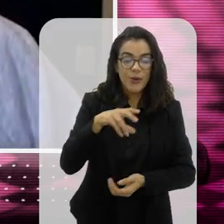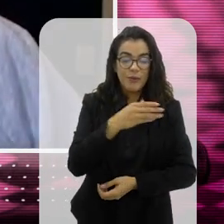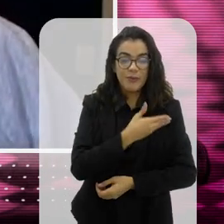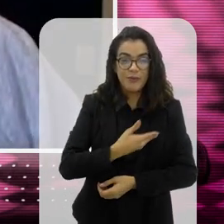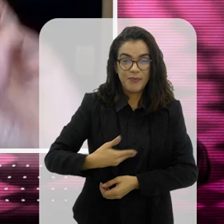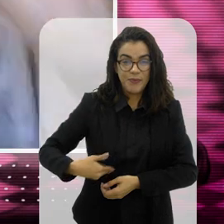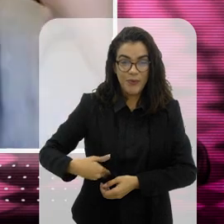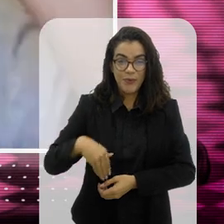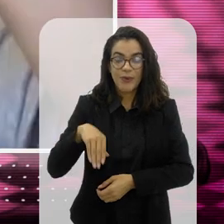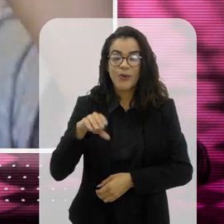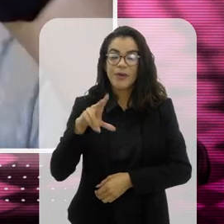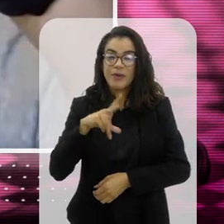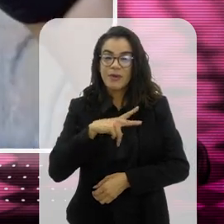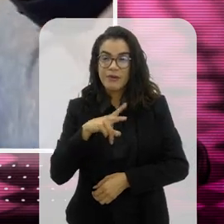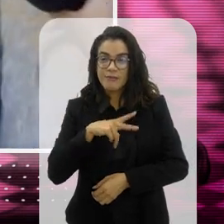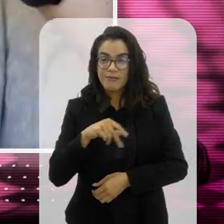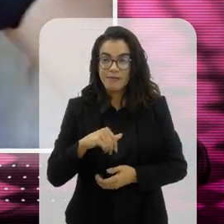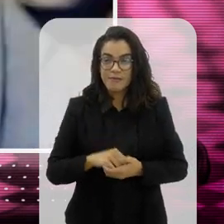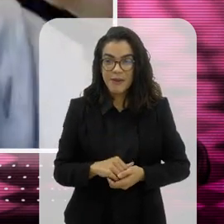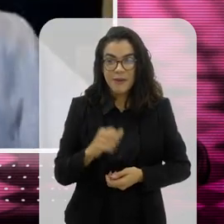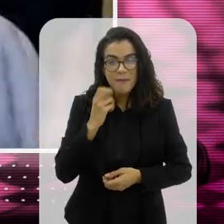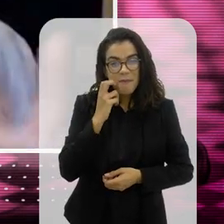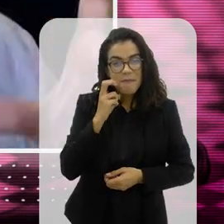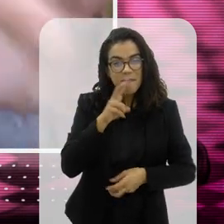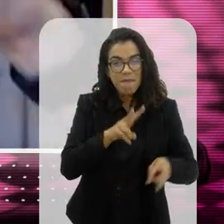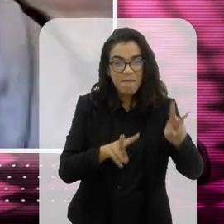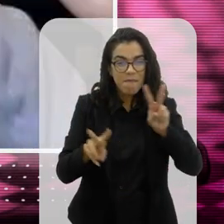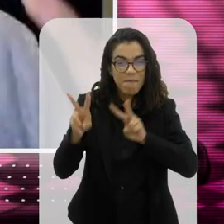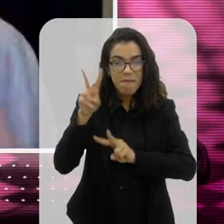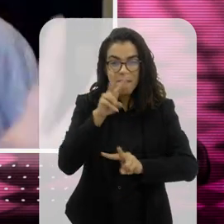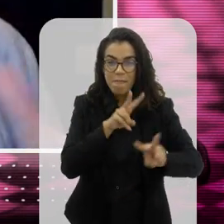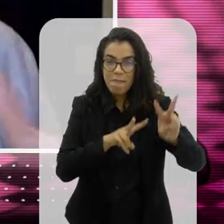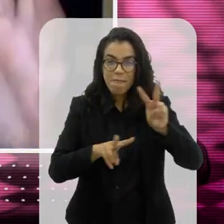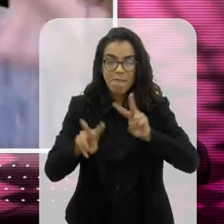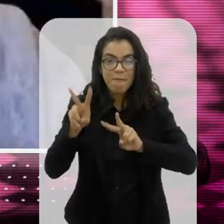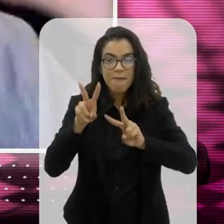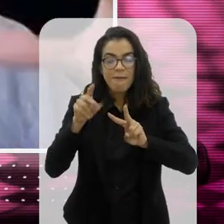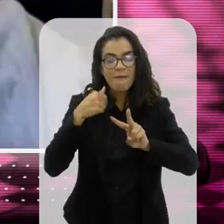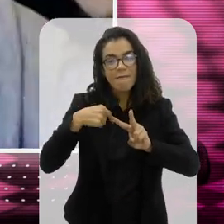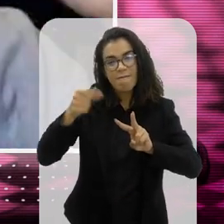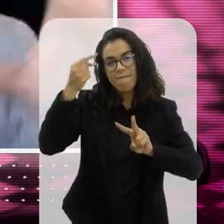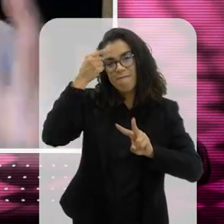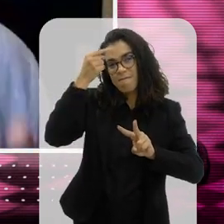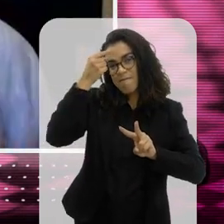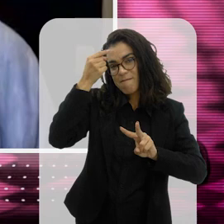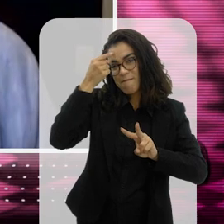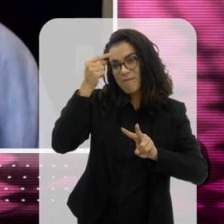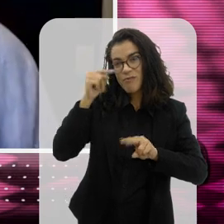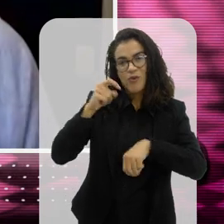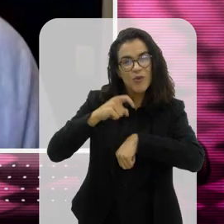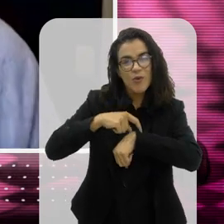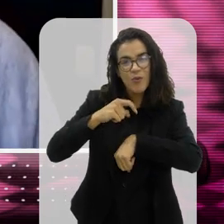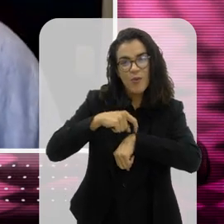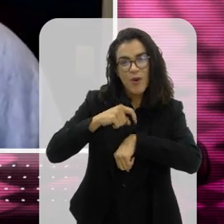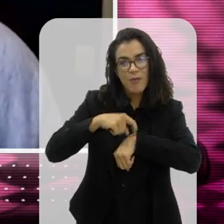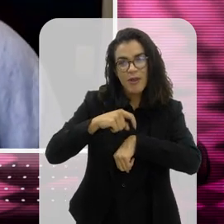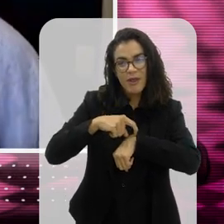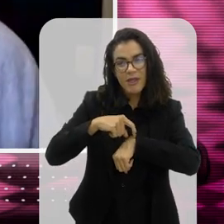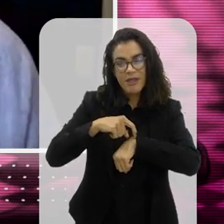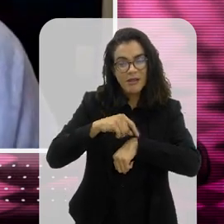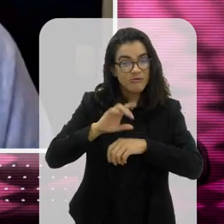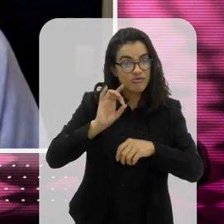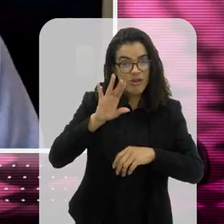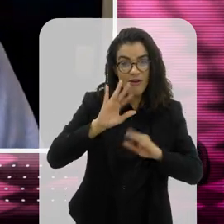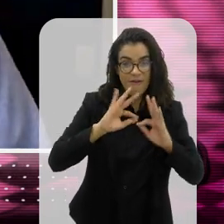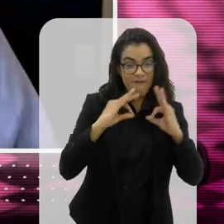setor privado e o setor público, né? Então, a gente precisa olhar, né? Eu acho muito interessante quando você olha para isso, porque você fala. No momento,